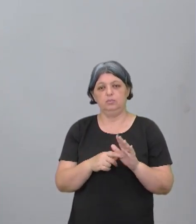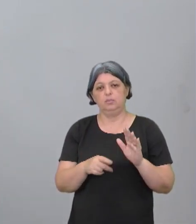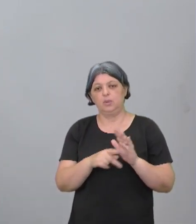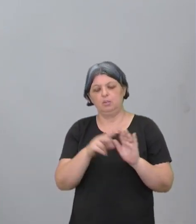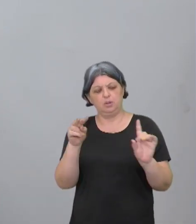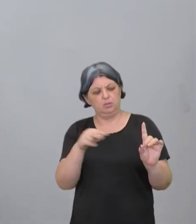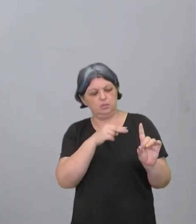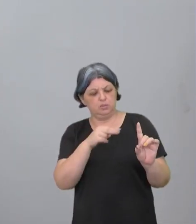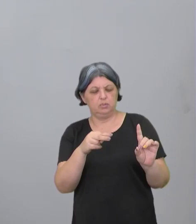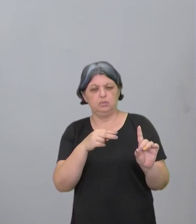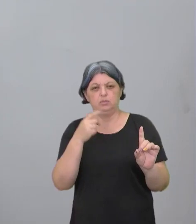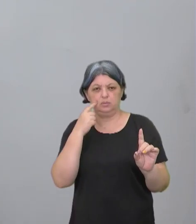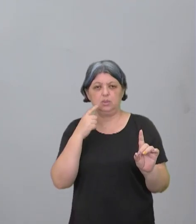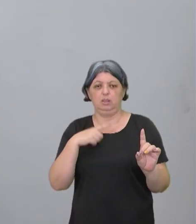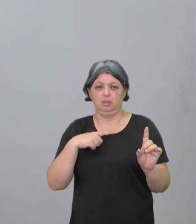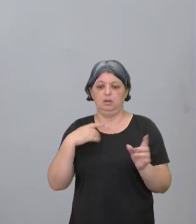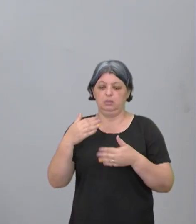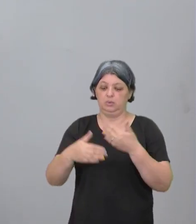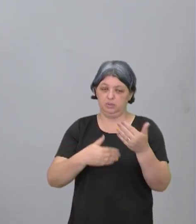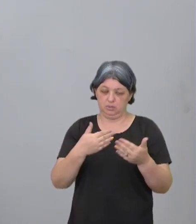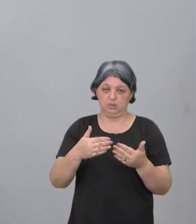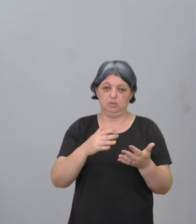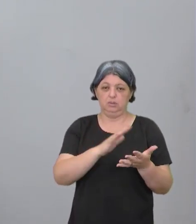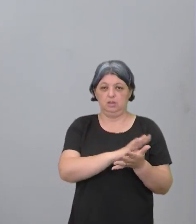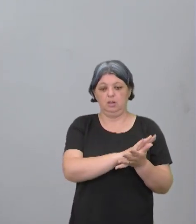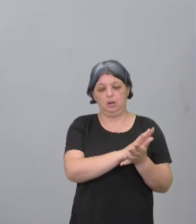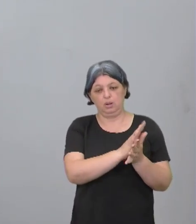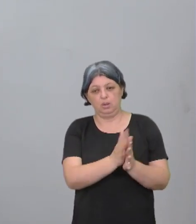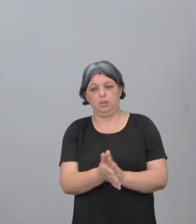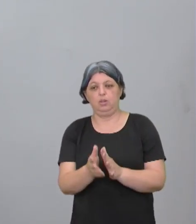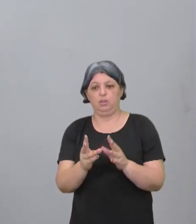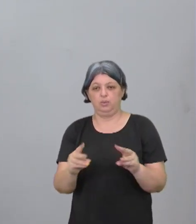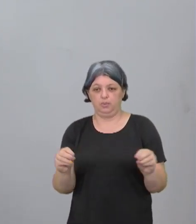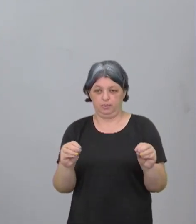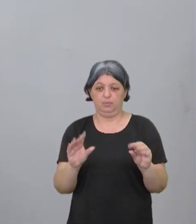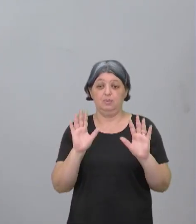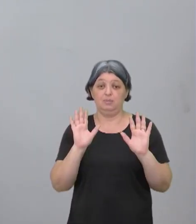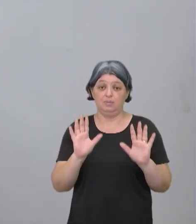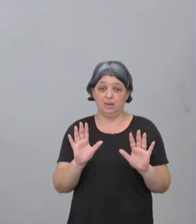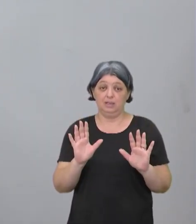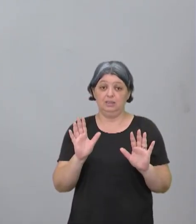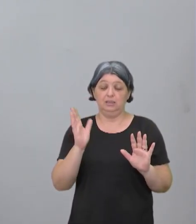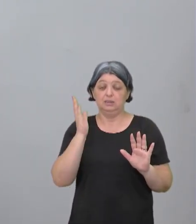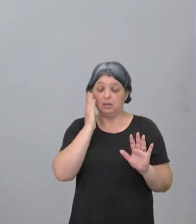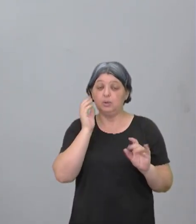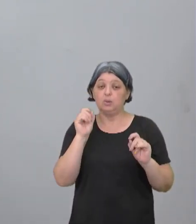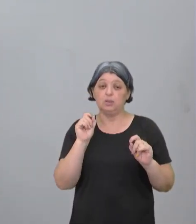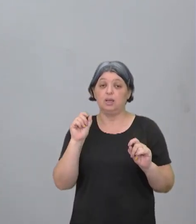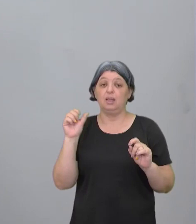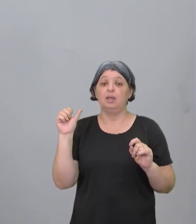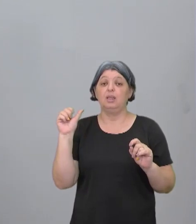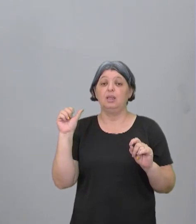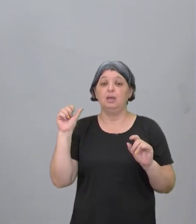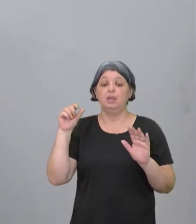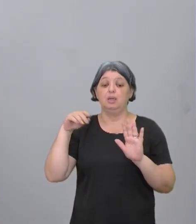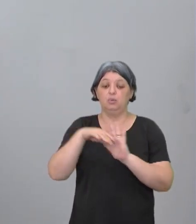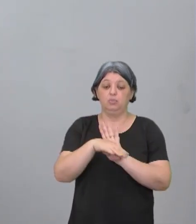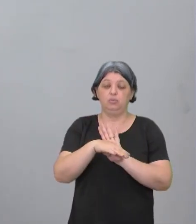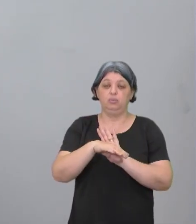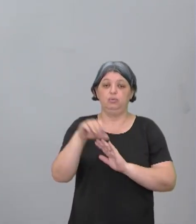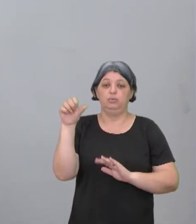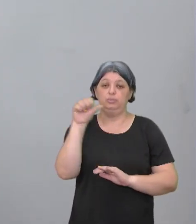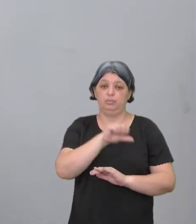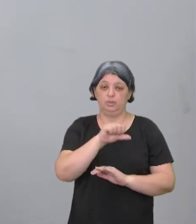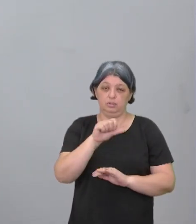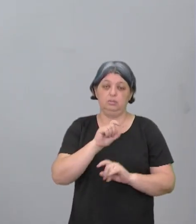olha, tudo bem, existem processos de degradação do solo que acontecem, só que a gente está piorando. E o que a gente pode fazer para melhorar? Porque a gente